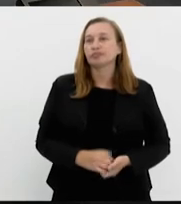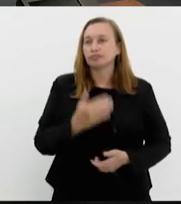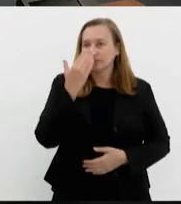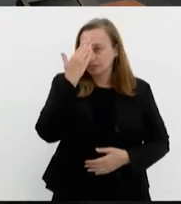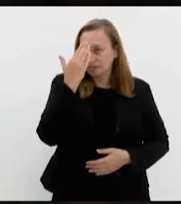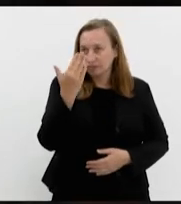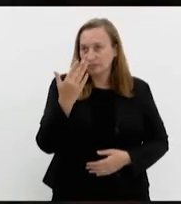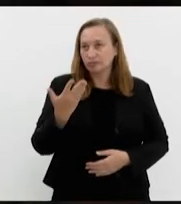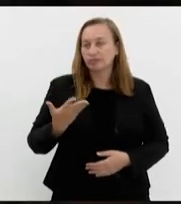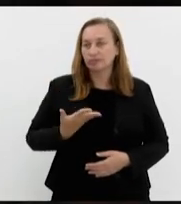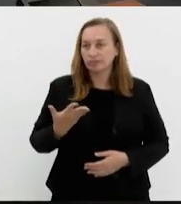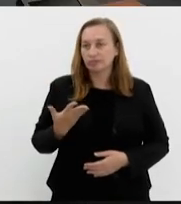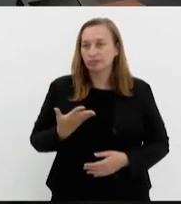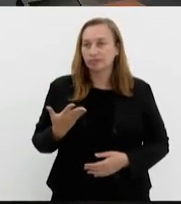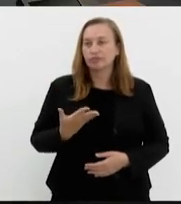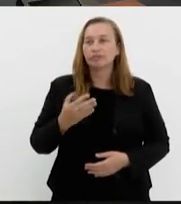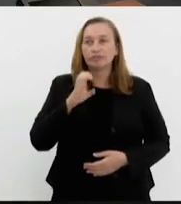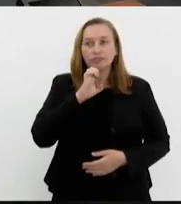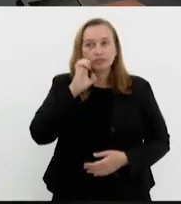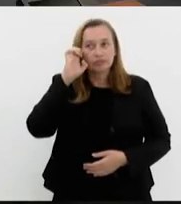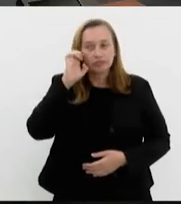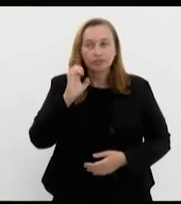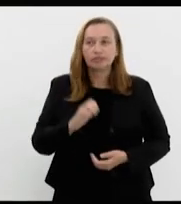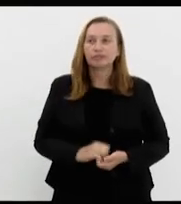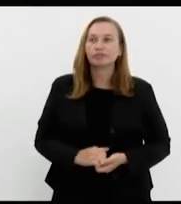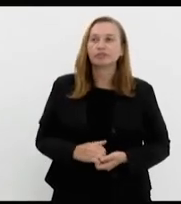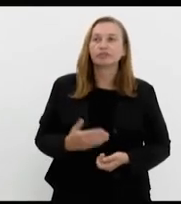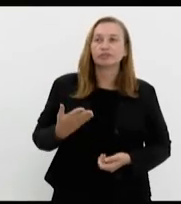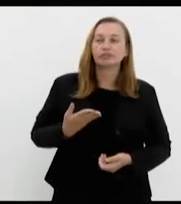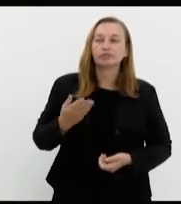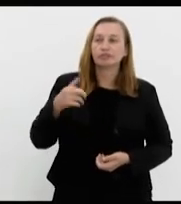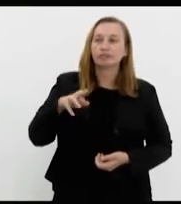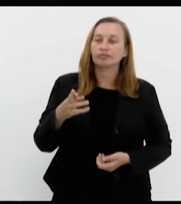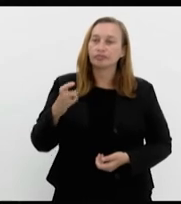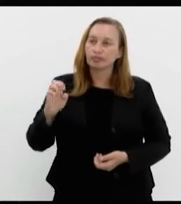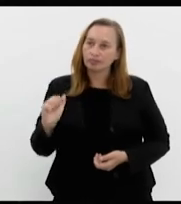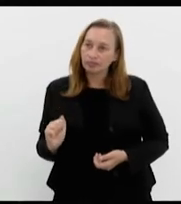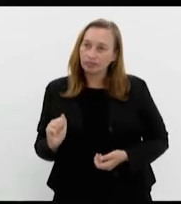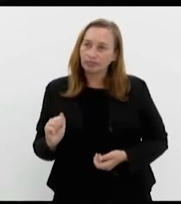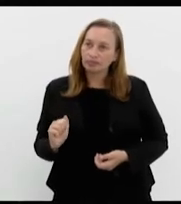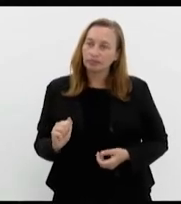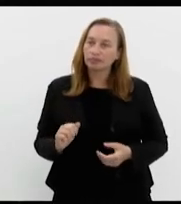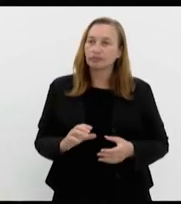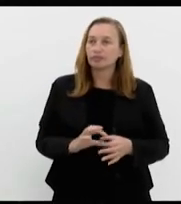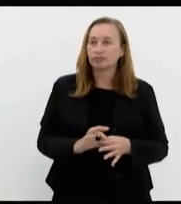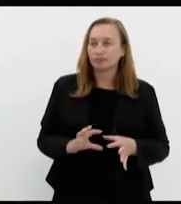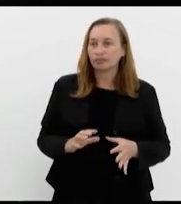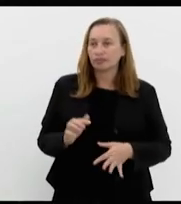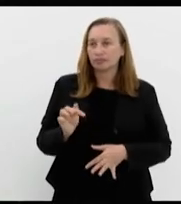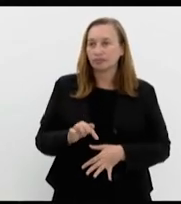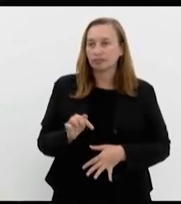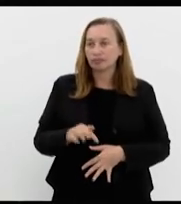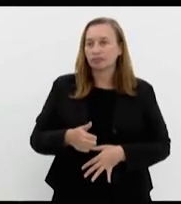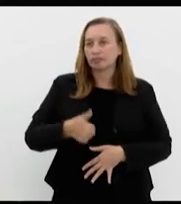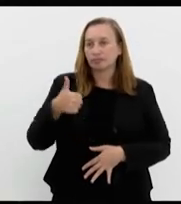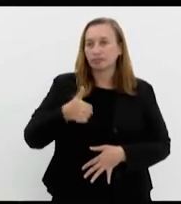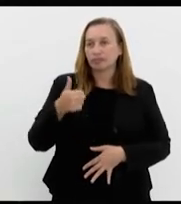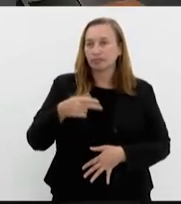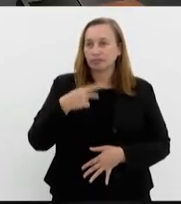Agradecer a minha colega Érica Takemoto e minha colega Marina, que elas cederam gentilmente aqui para eu ser a primeira a